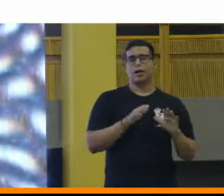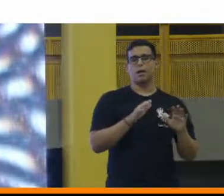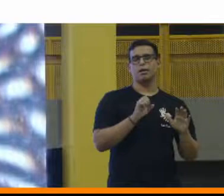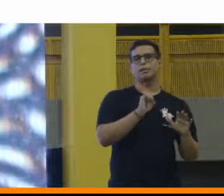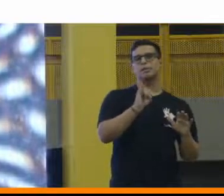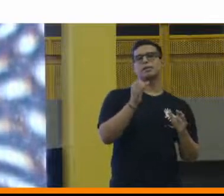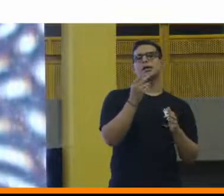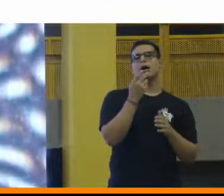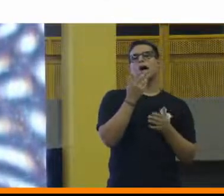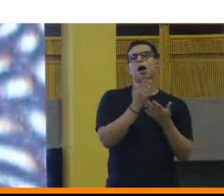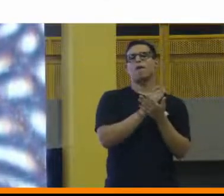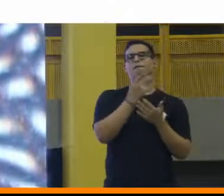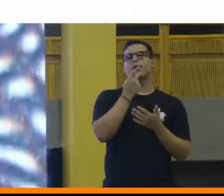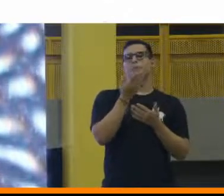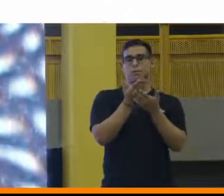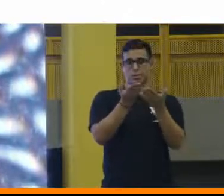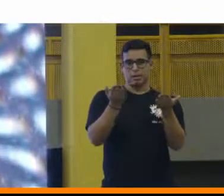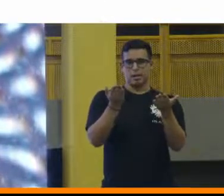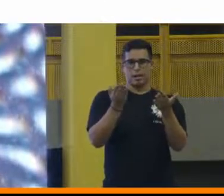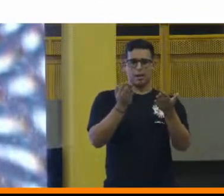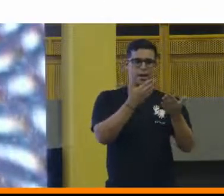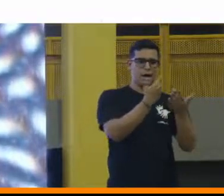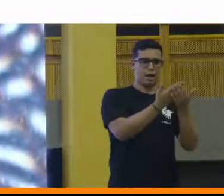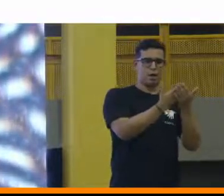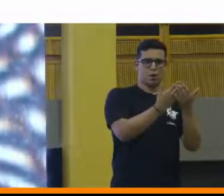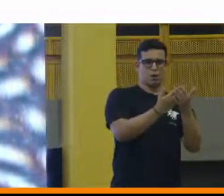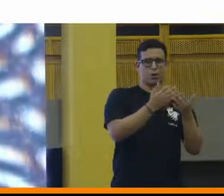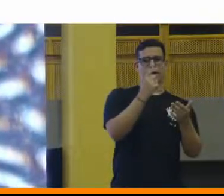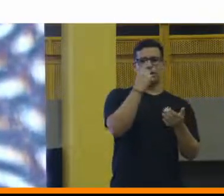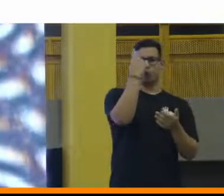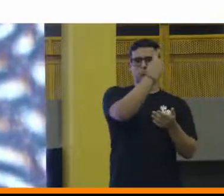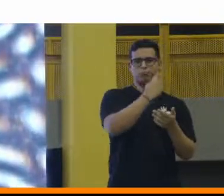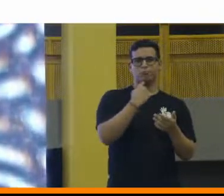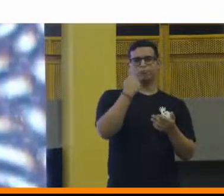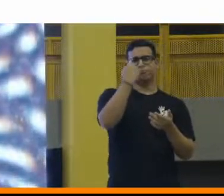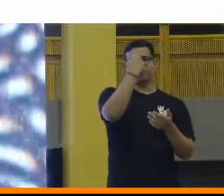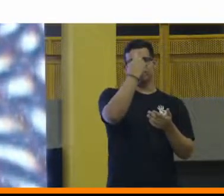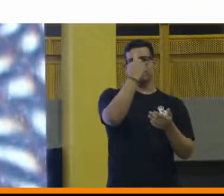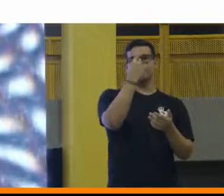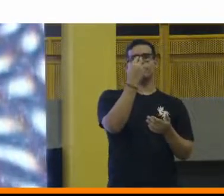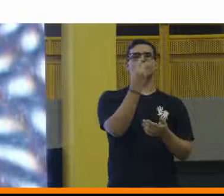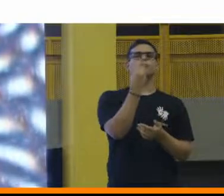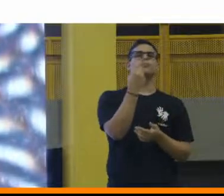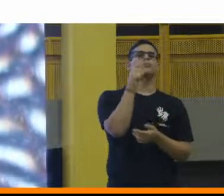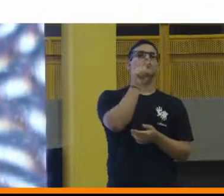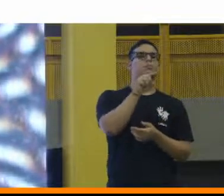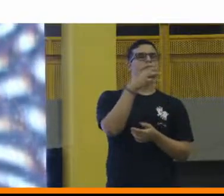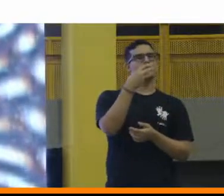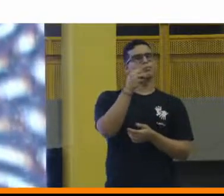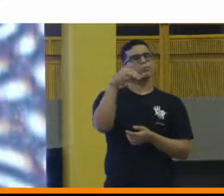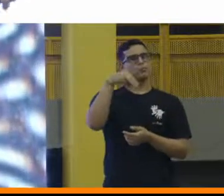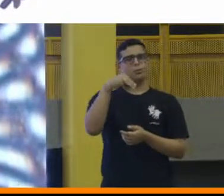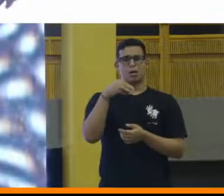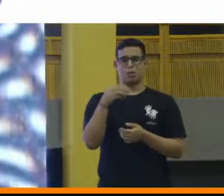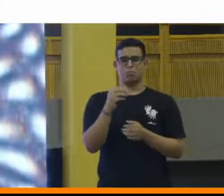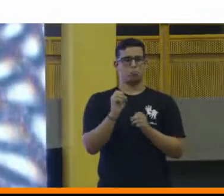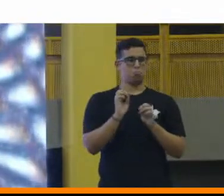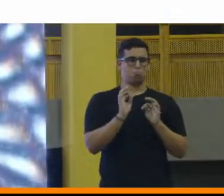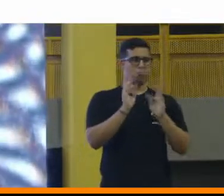1h30, está completa a informação. Você não precisa saber de mais